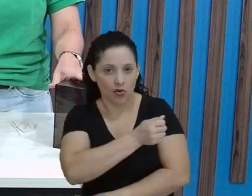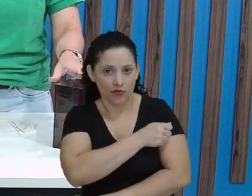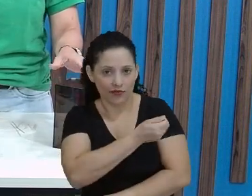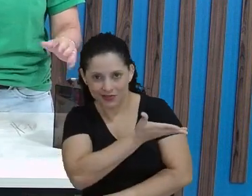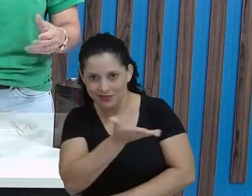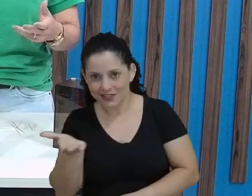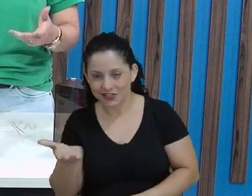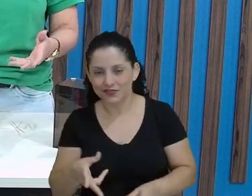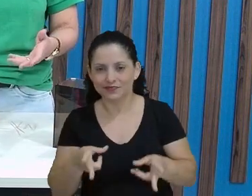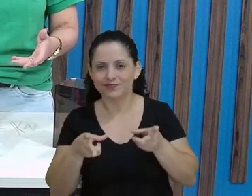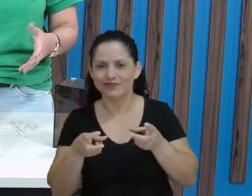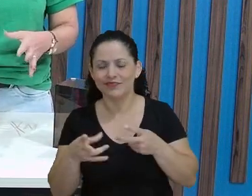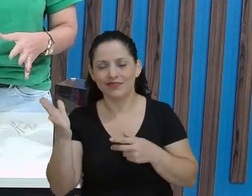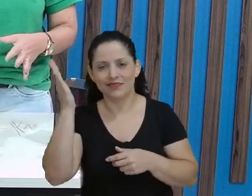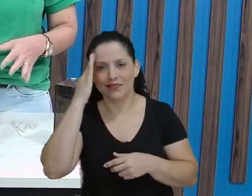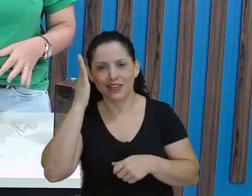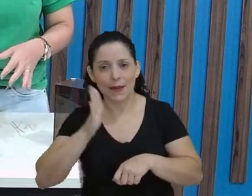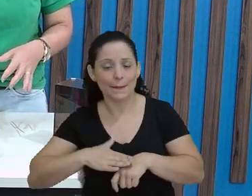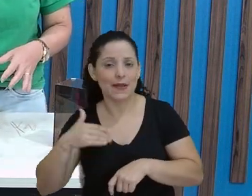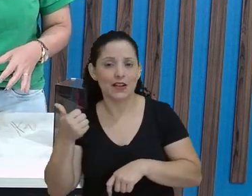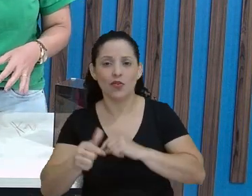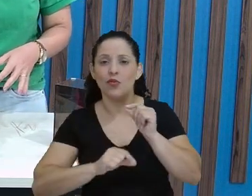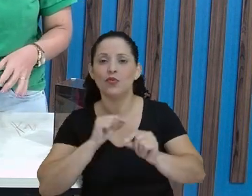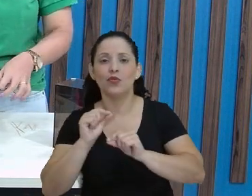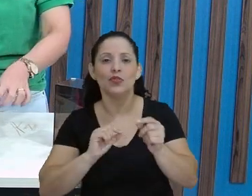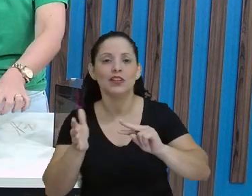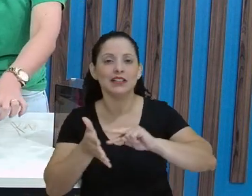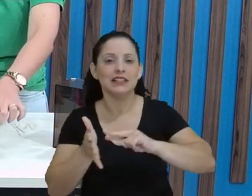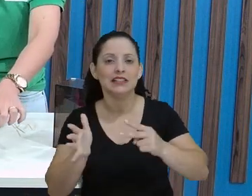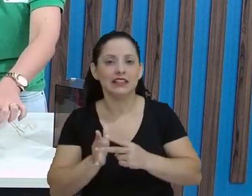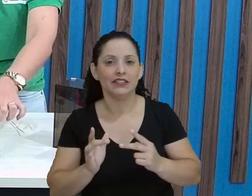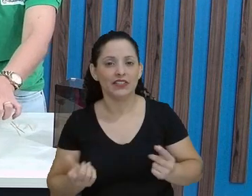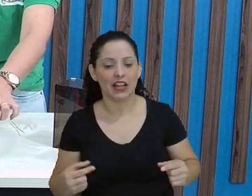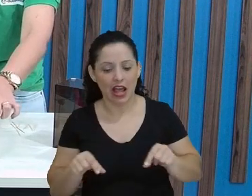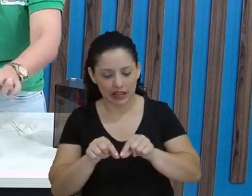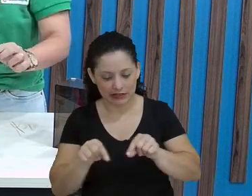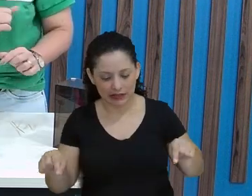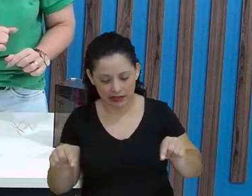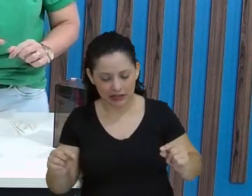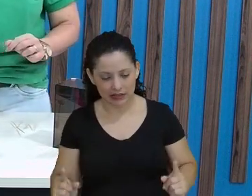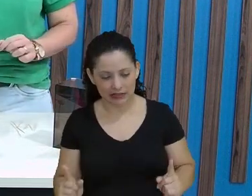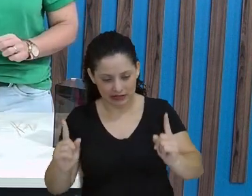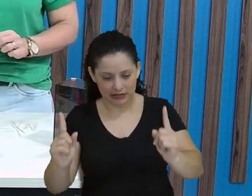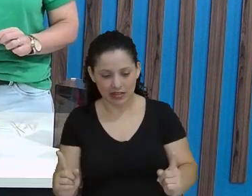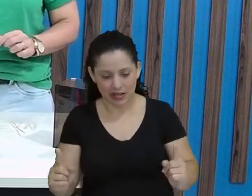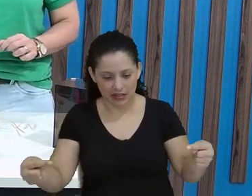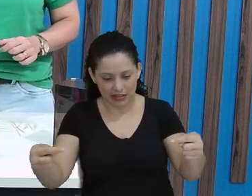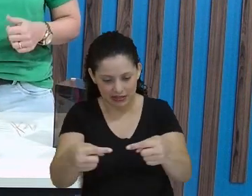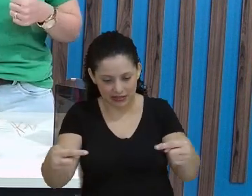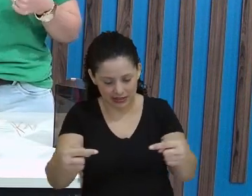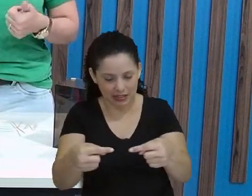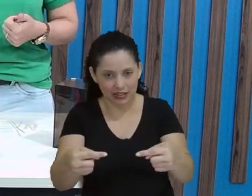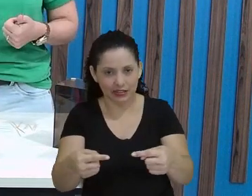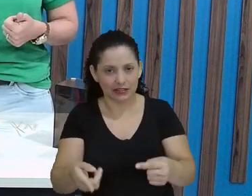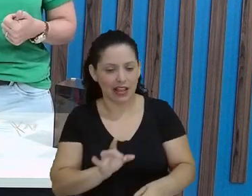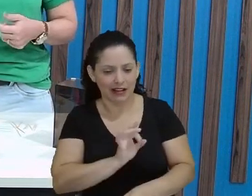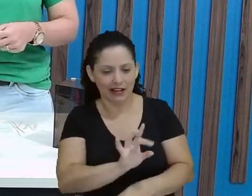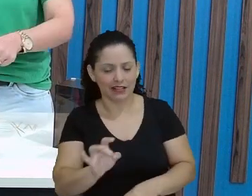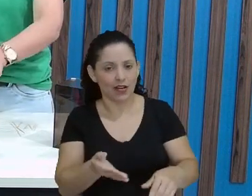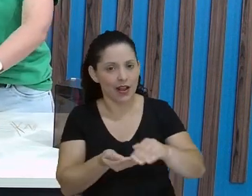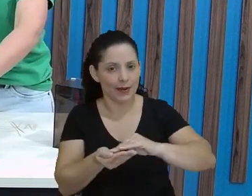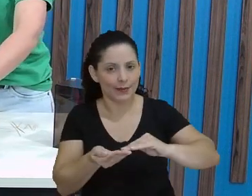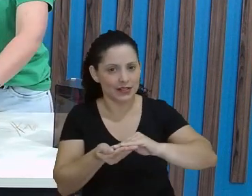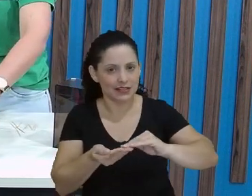perceber e entender melhor o que significa esses vértices. Cada pontinha dessa sendo representada pela